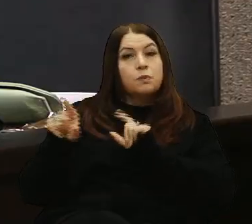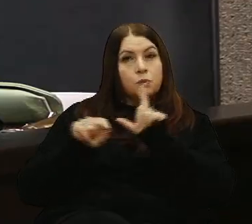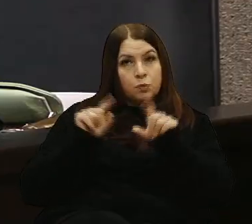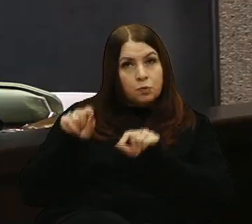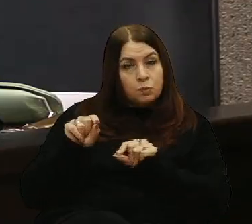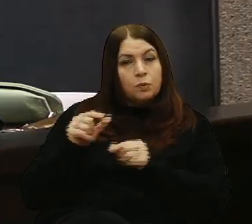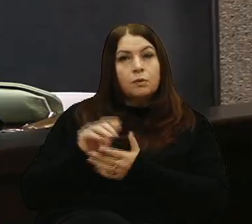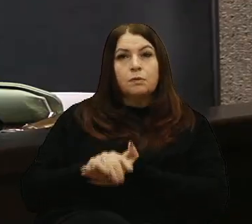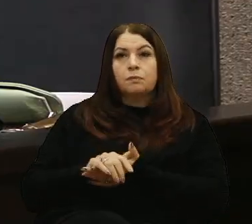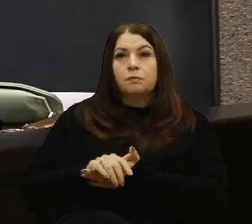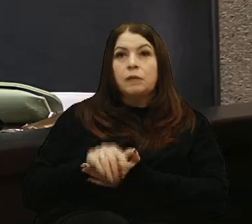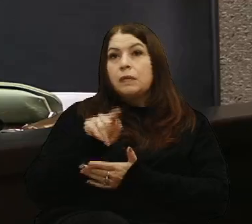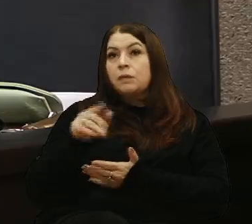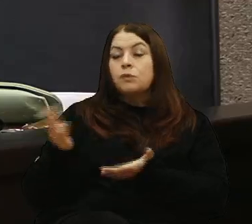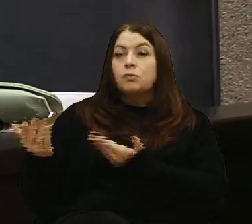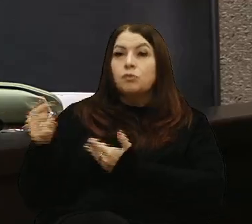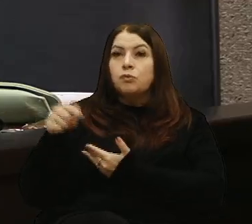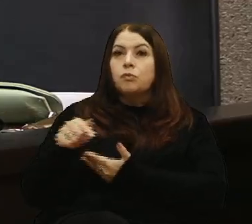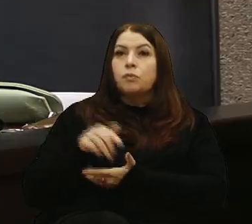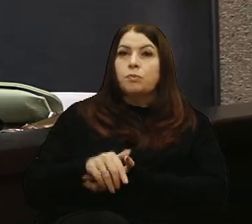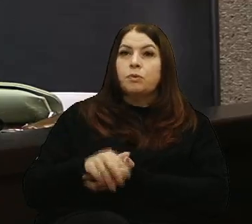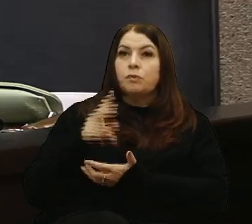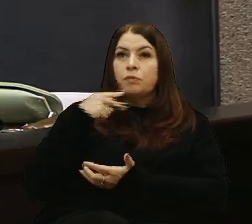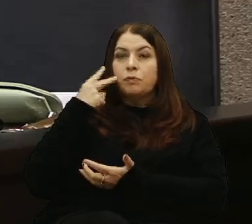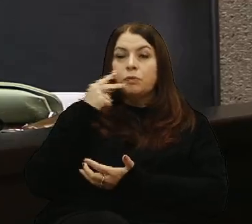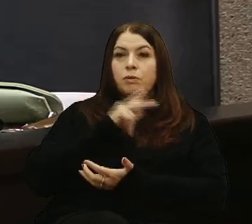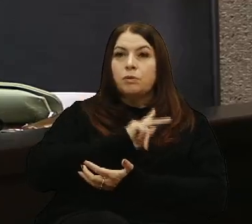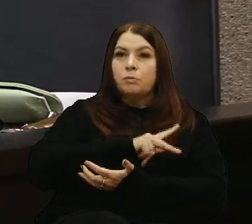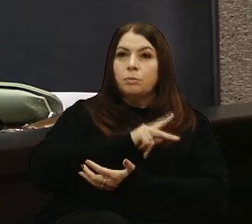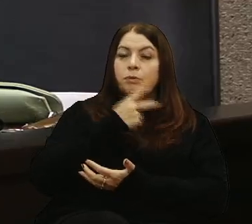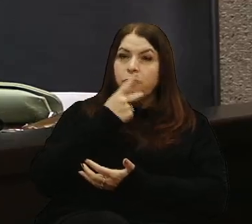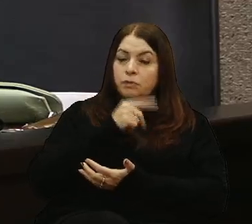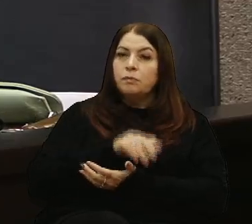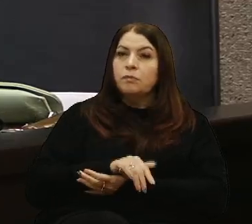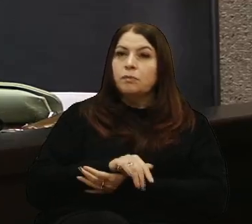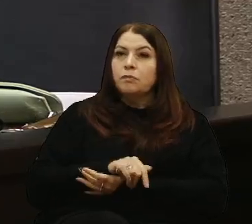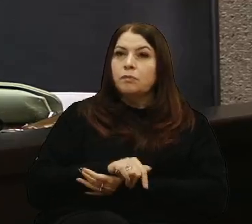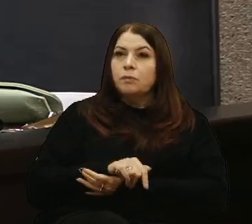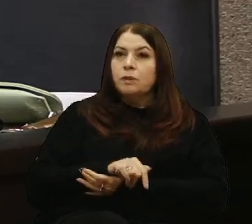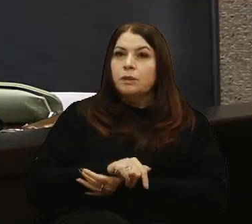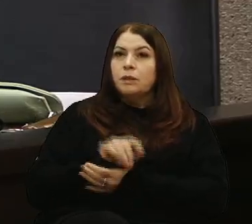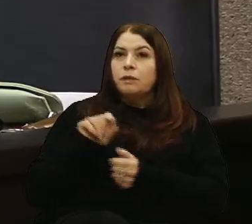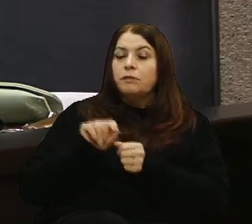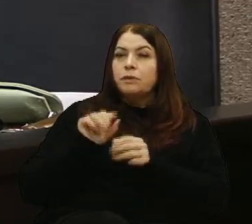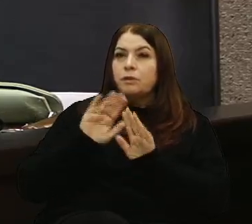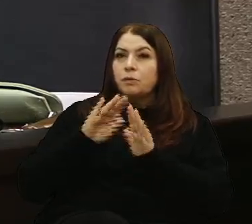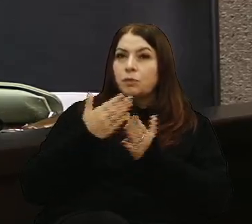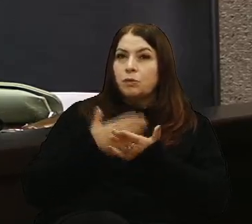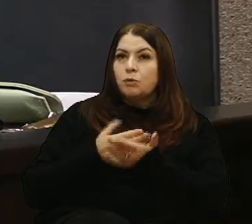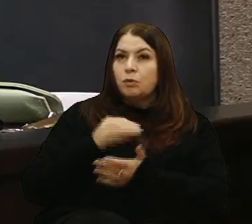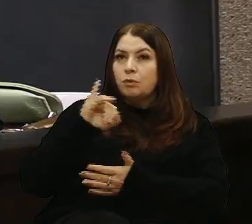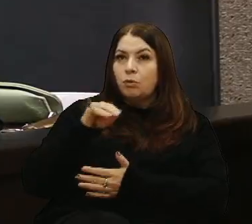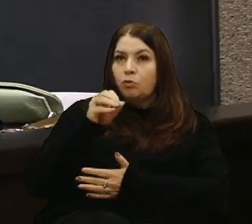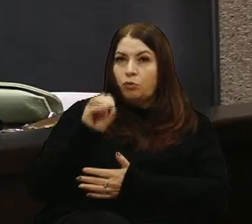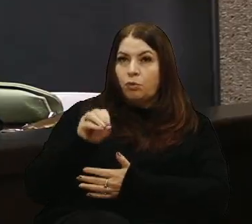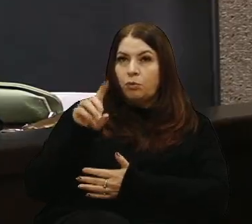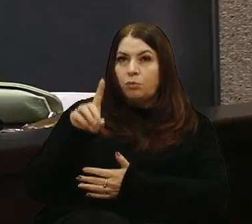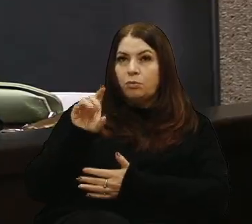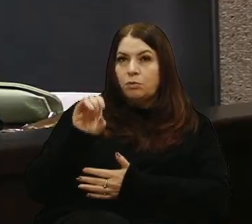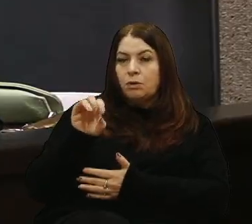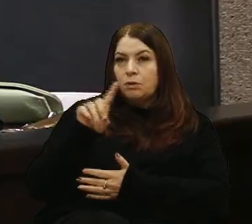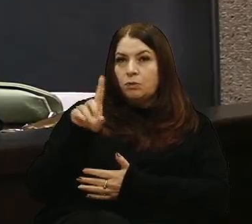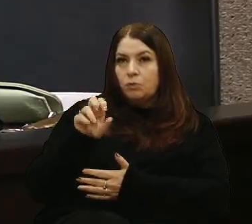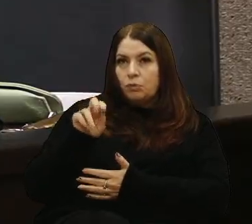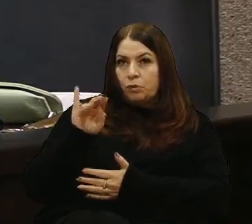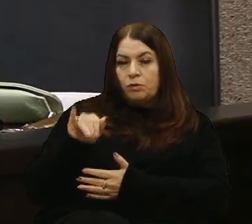Escolhas desses adolescentes, como o vereador Pedro disse, da questão que fizeram na escola João Desorze, ali no Fátima Baixo,